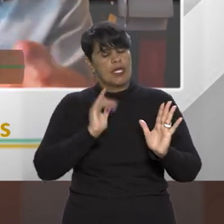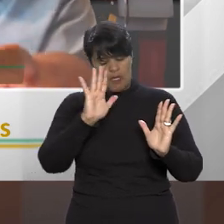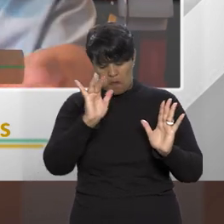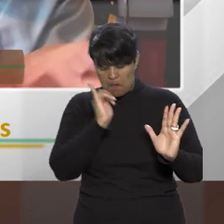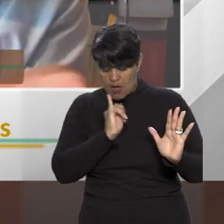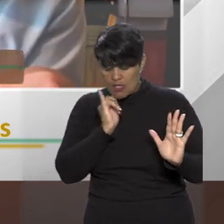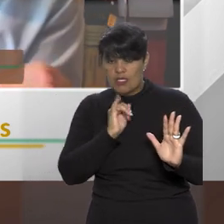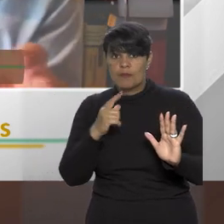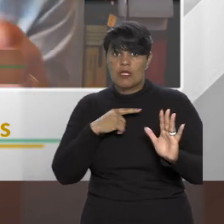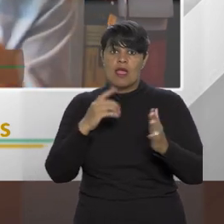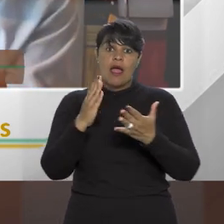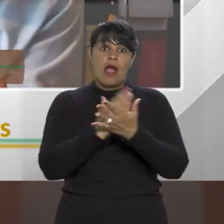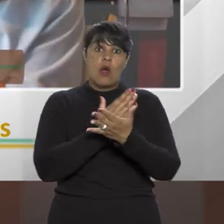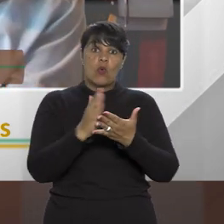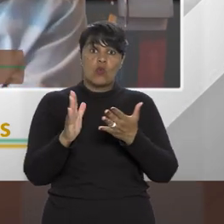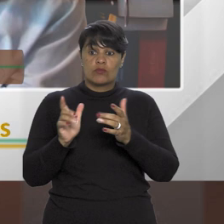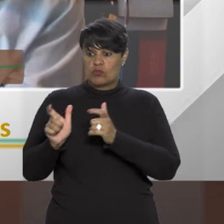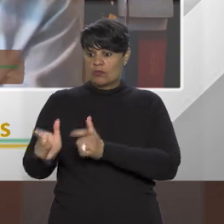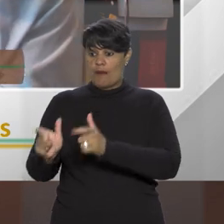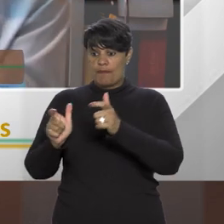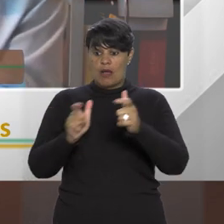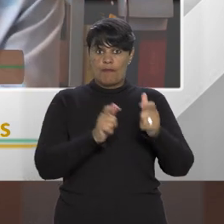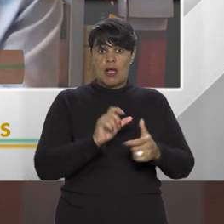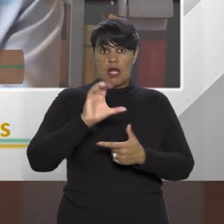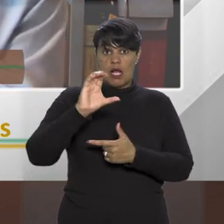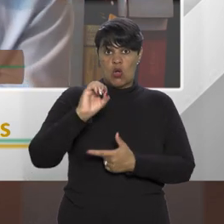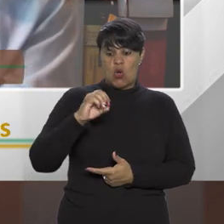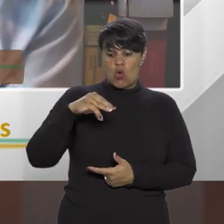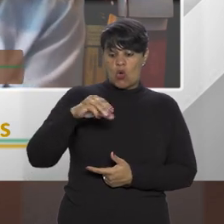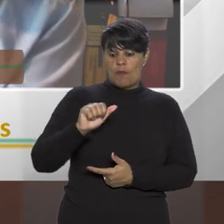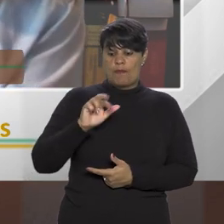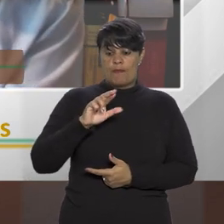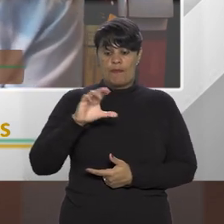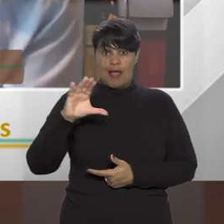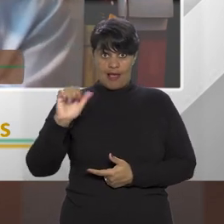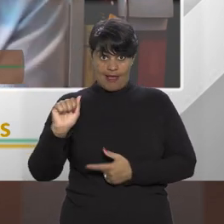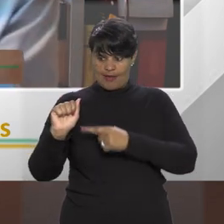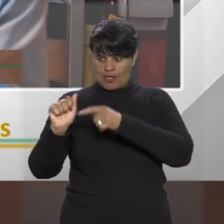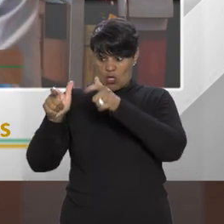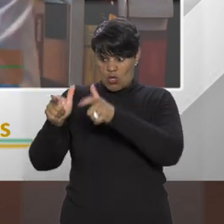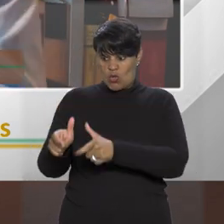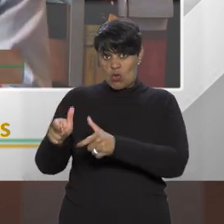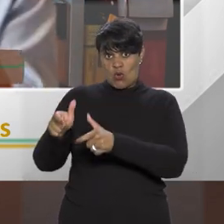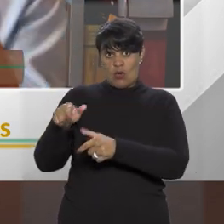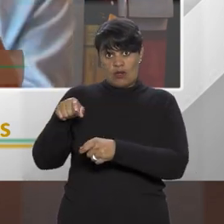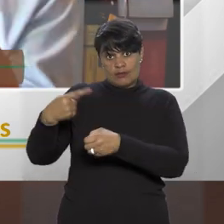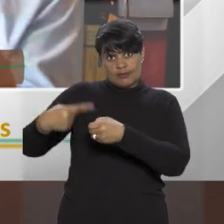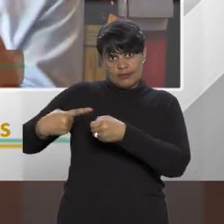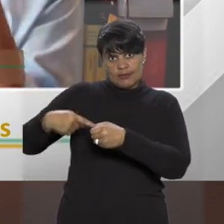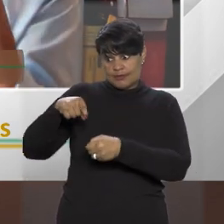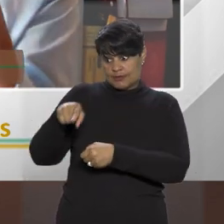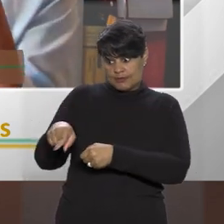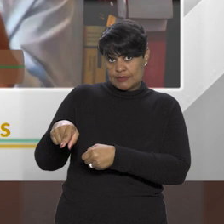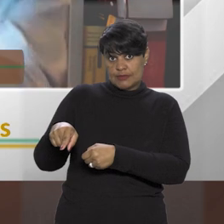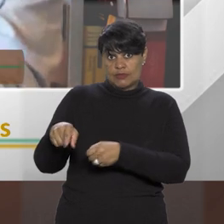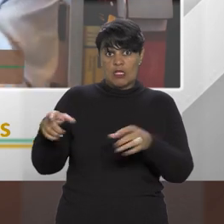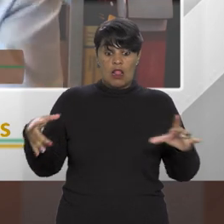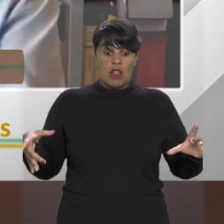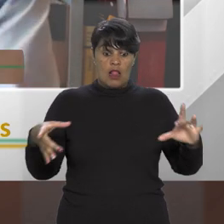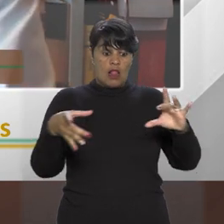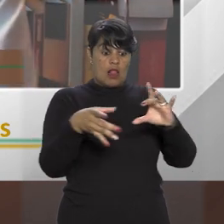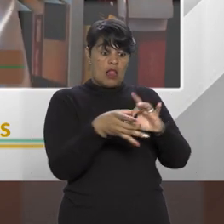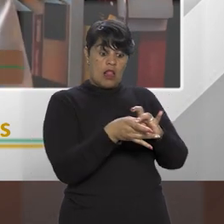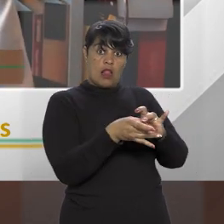uma cidade, né, uma região, com a respectiva chefia da Procuradoria da União. Quer dizer, nem sem plano nacional, sem